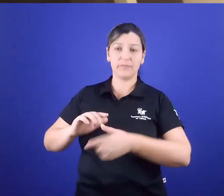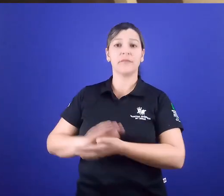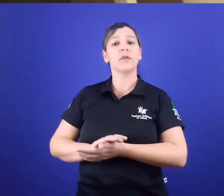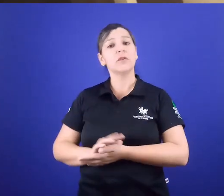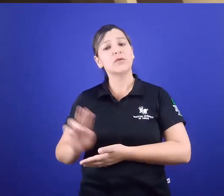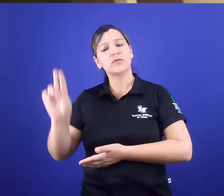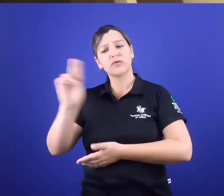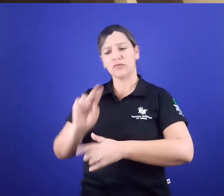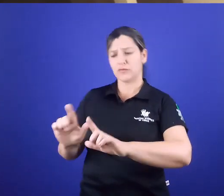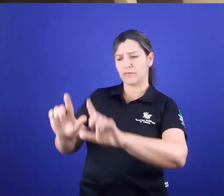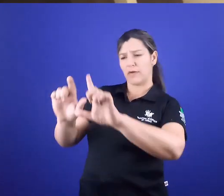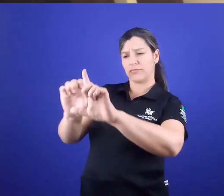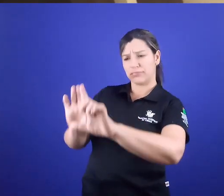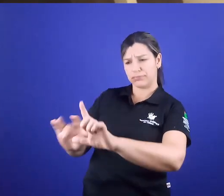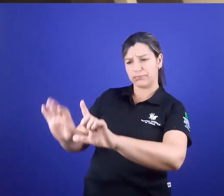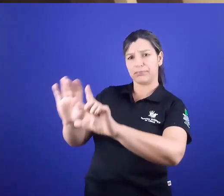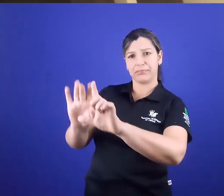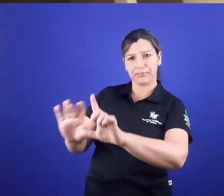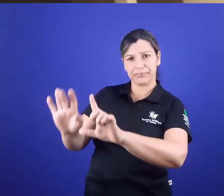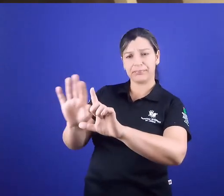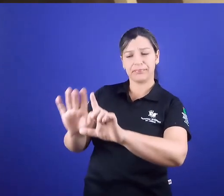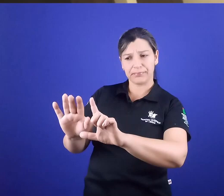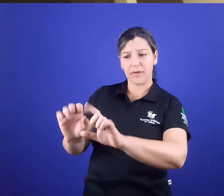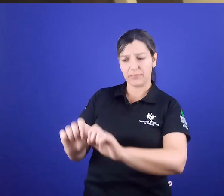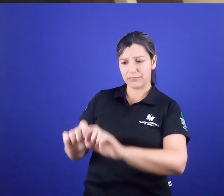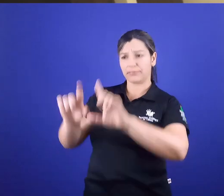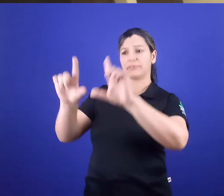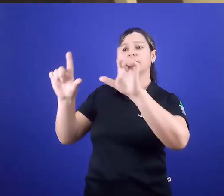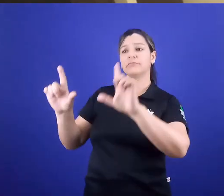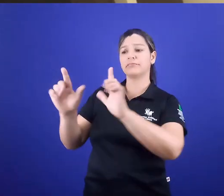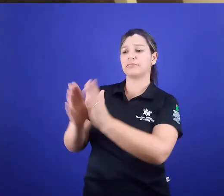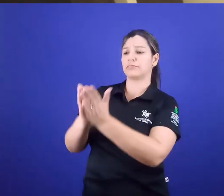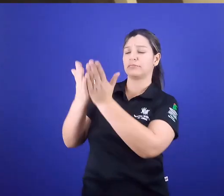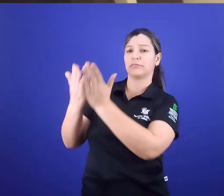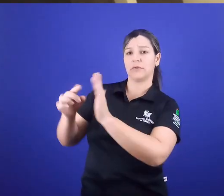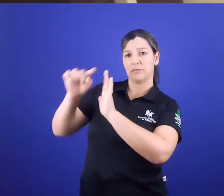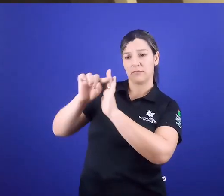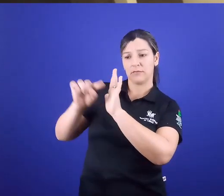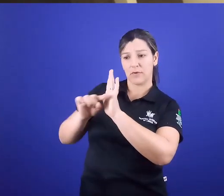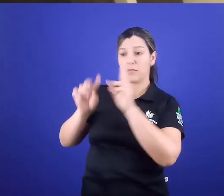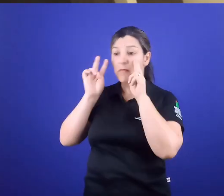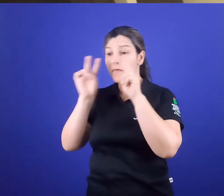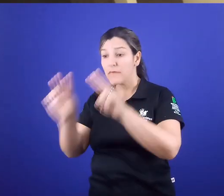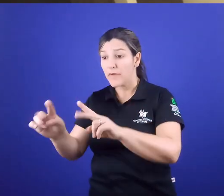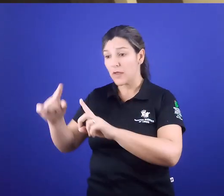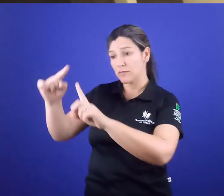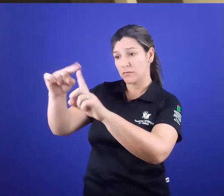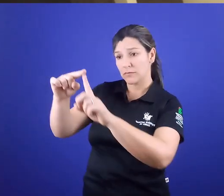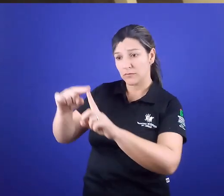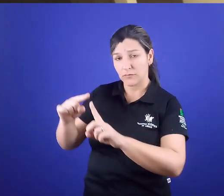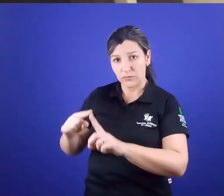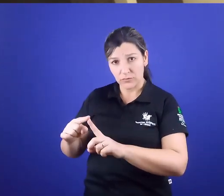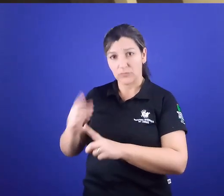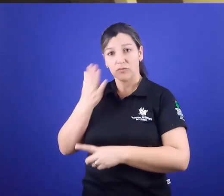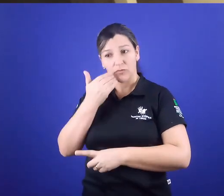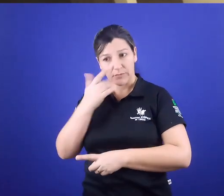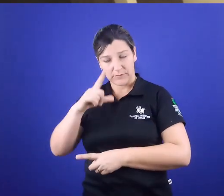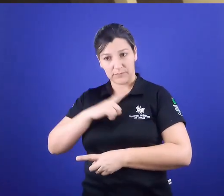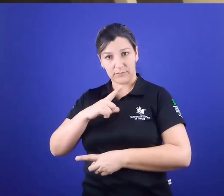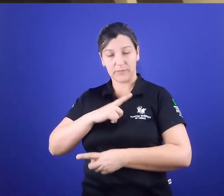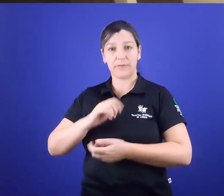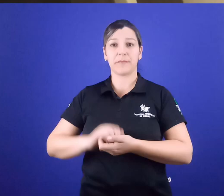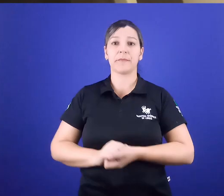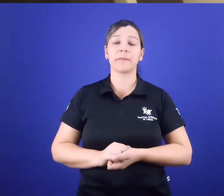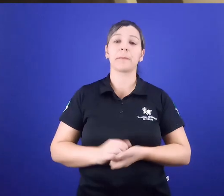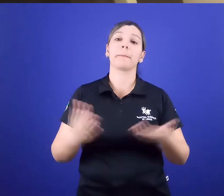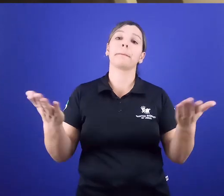utilizando o QR Code, que está sendo muito comum depois dessa pandemia, mas eu vou falar disso com vocês quando a gente for falar só do menu. Ok? A